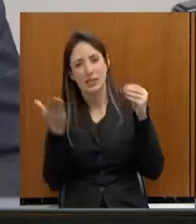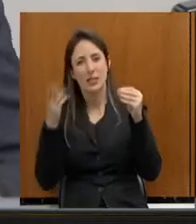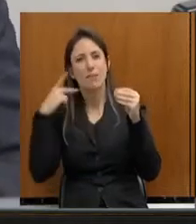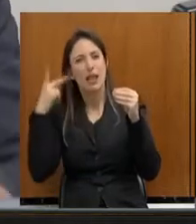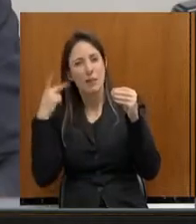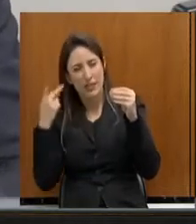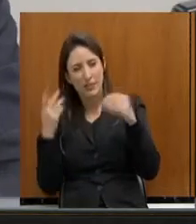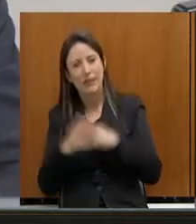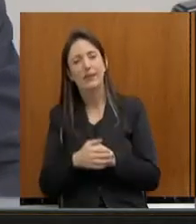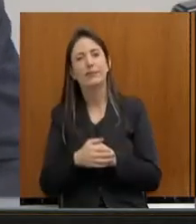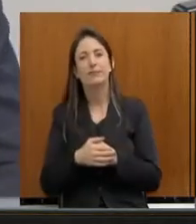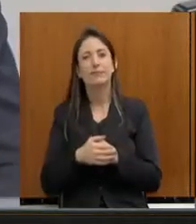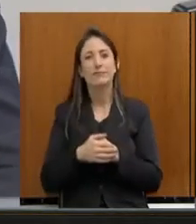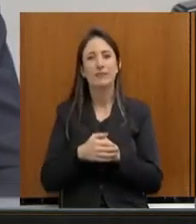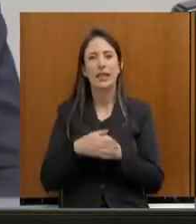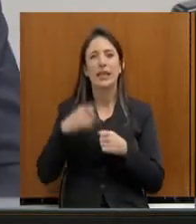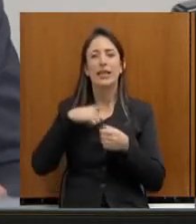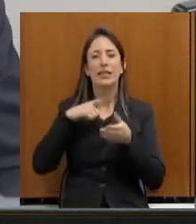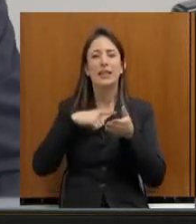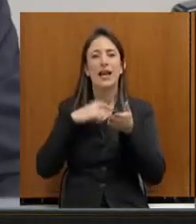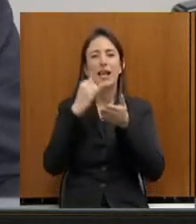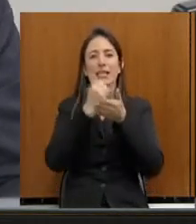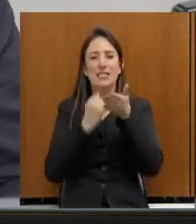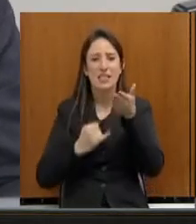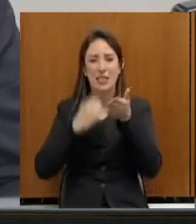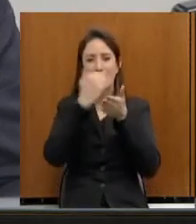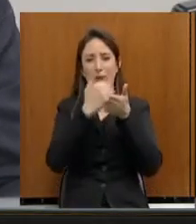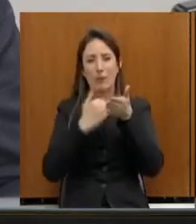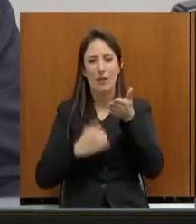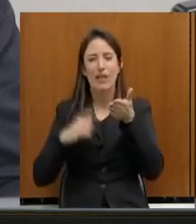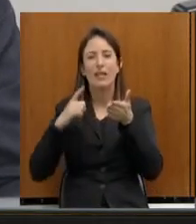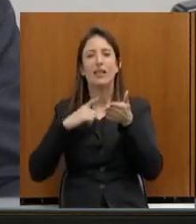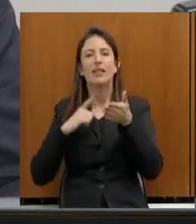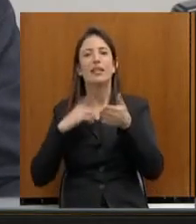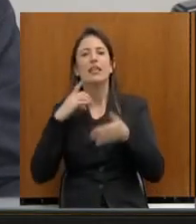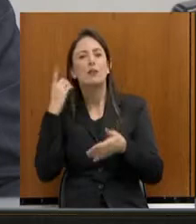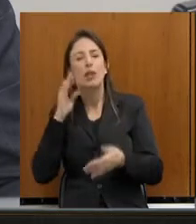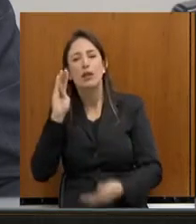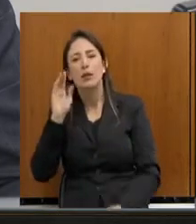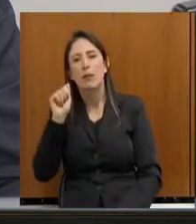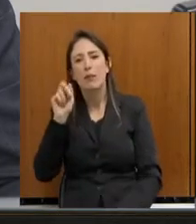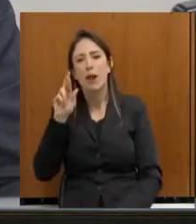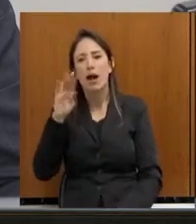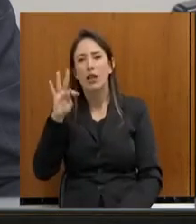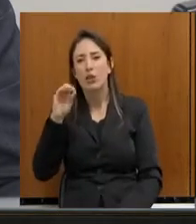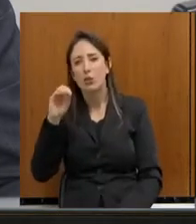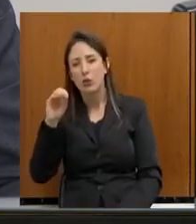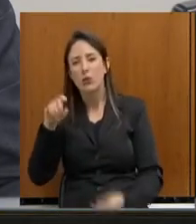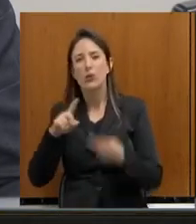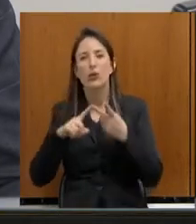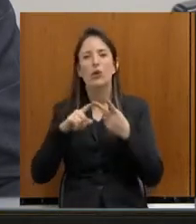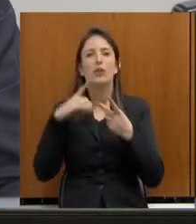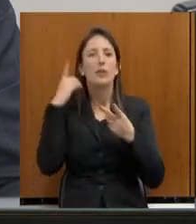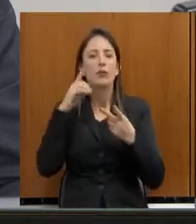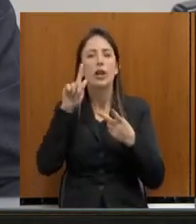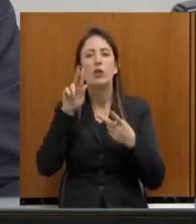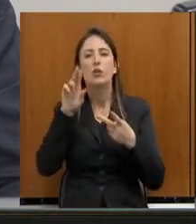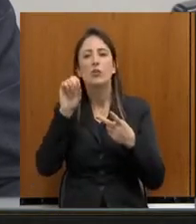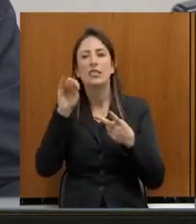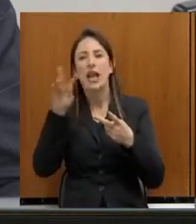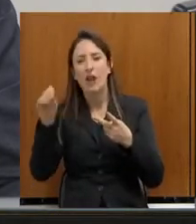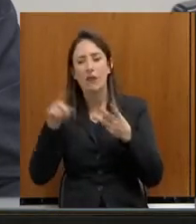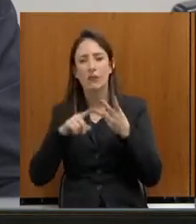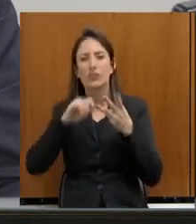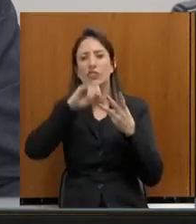eu inscritos nós temos o deputado Bartô o deputado Gustavo Valadares e o deputado Jean